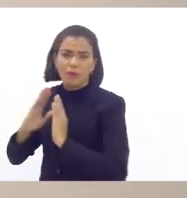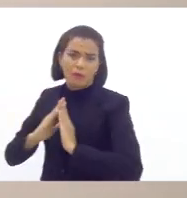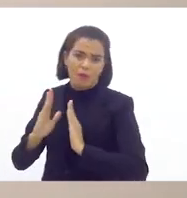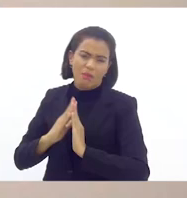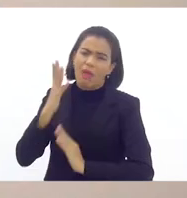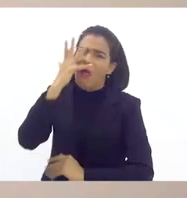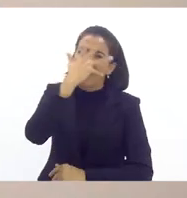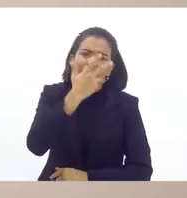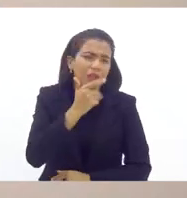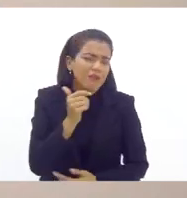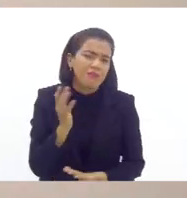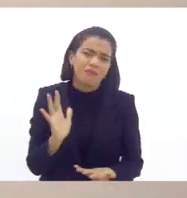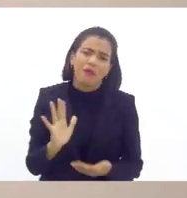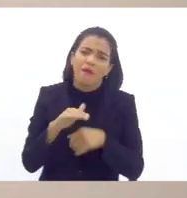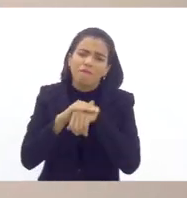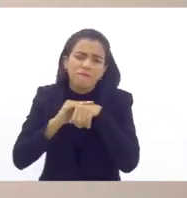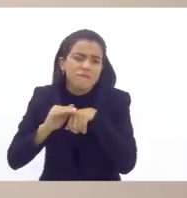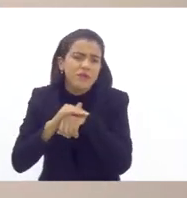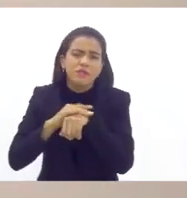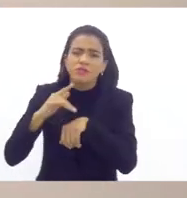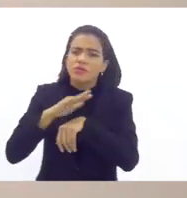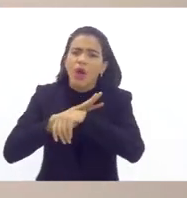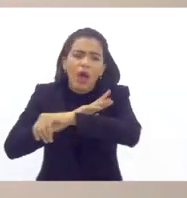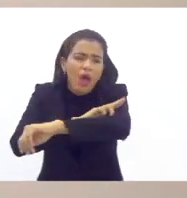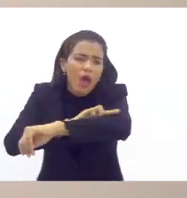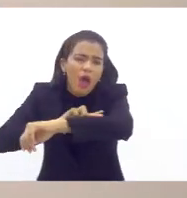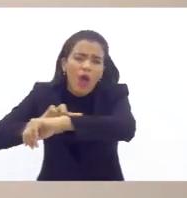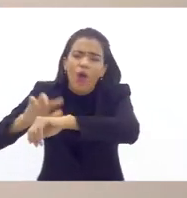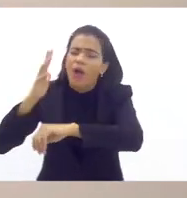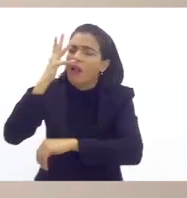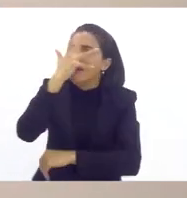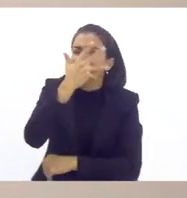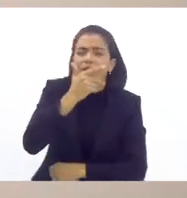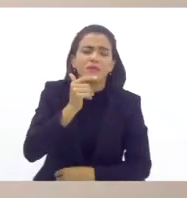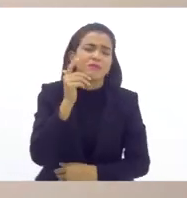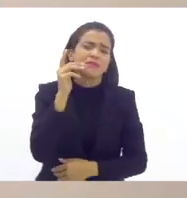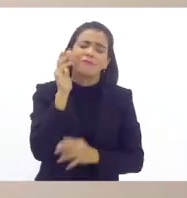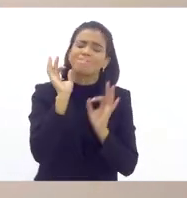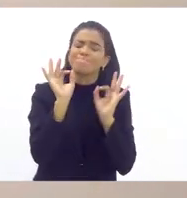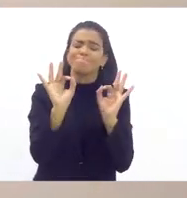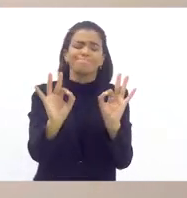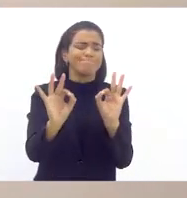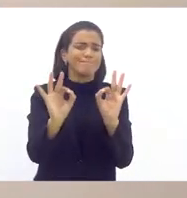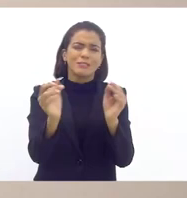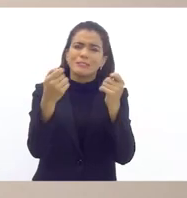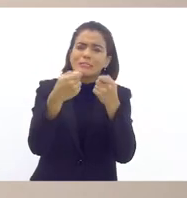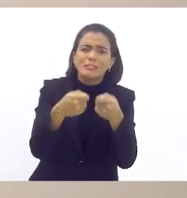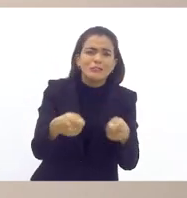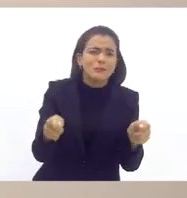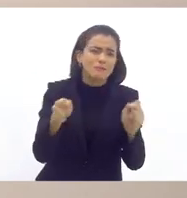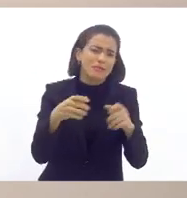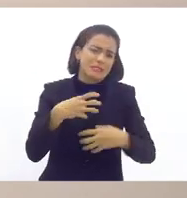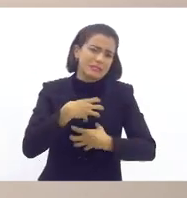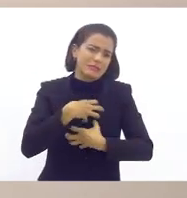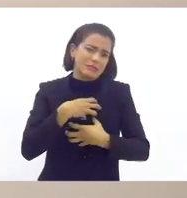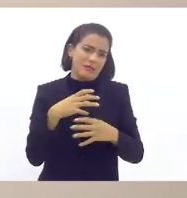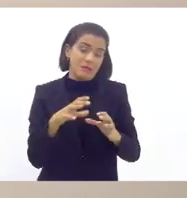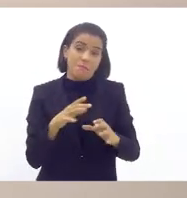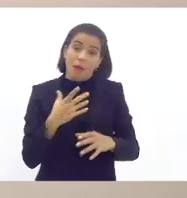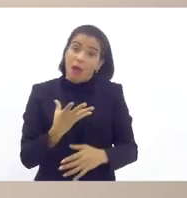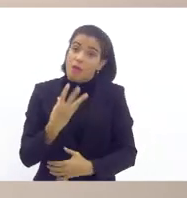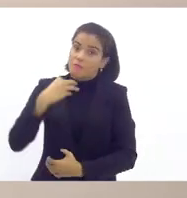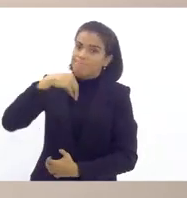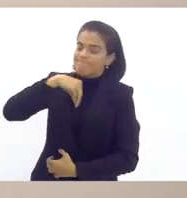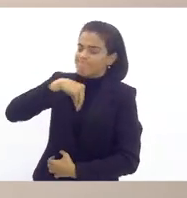linda. E fui conversando. Você é linda, sua cor é linda, você é muito bonita. Não precisa ficar assim. Só que eu, por dentro, já